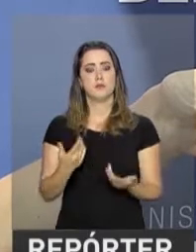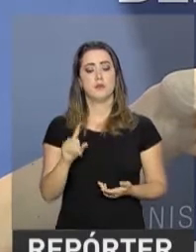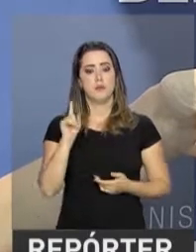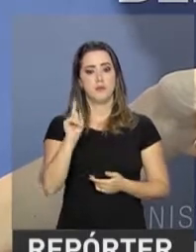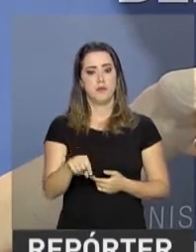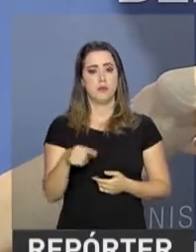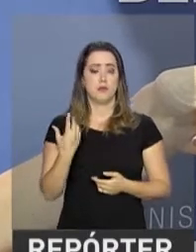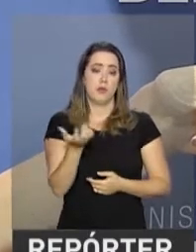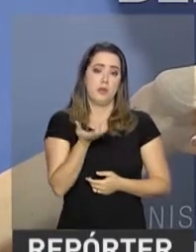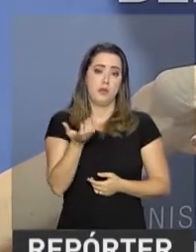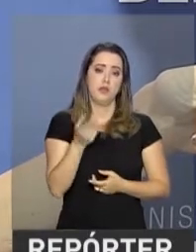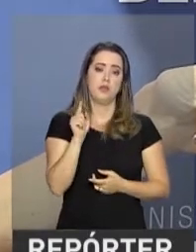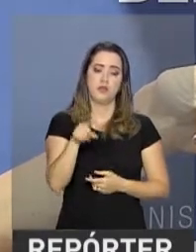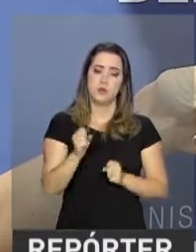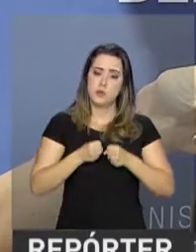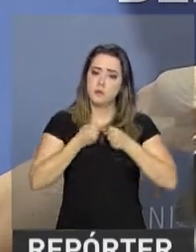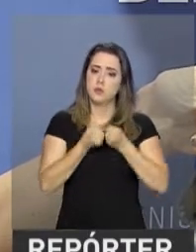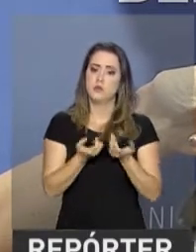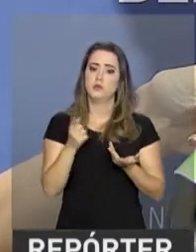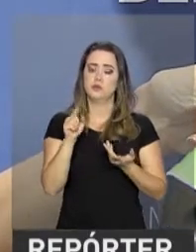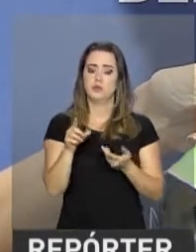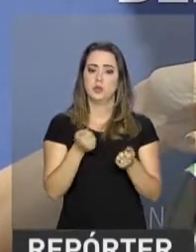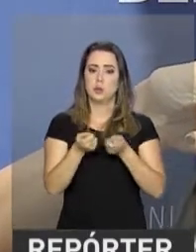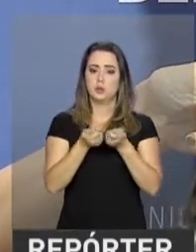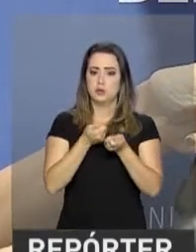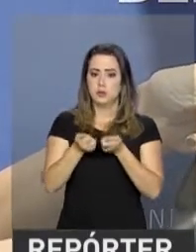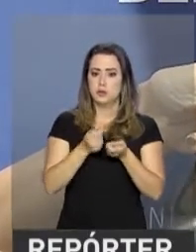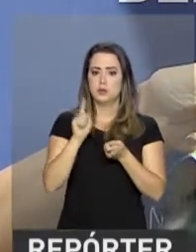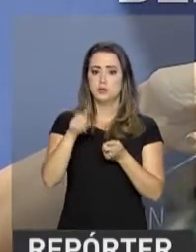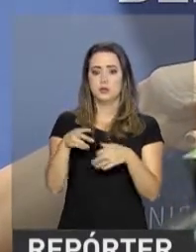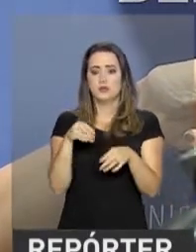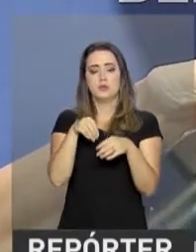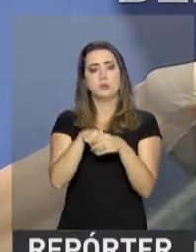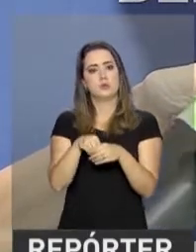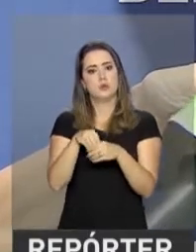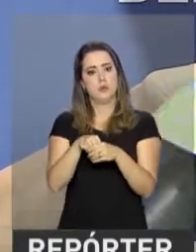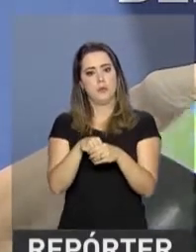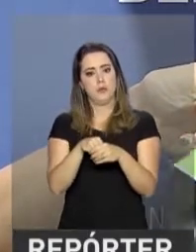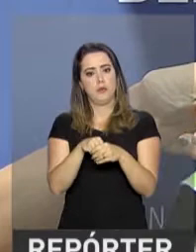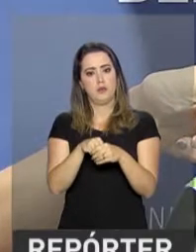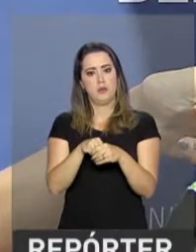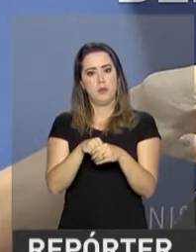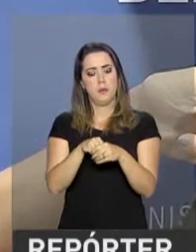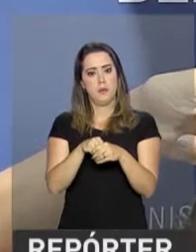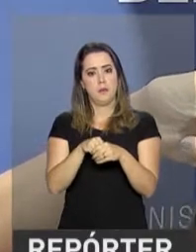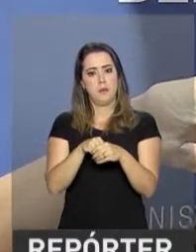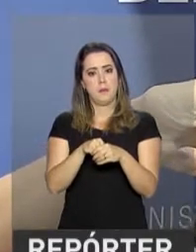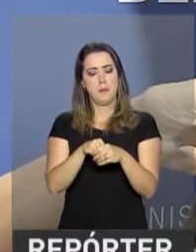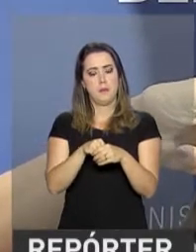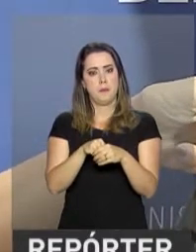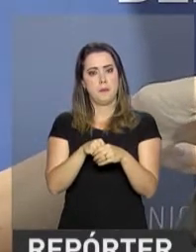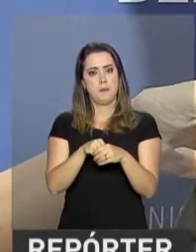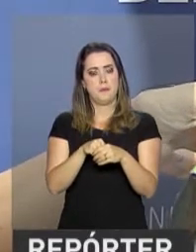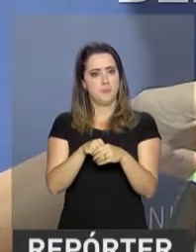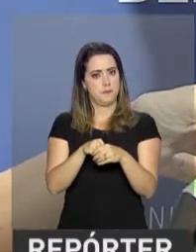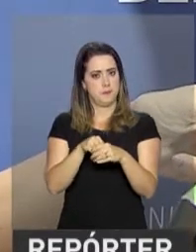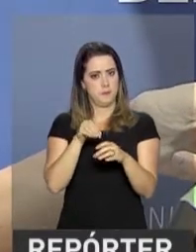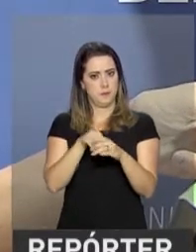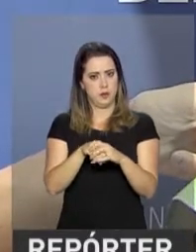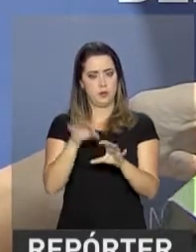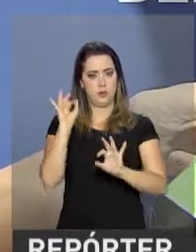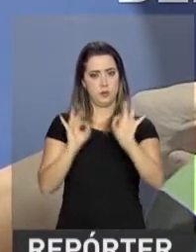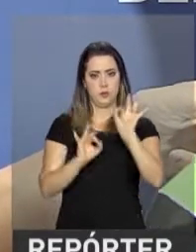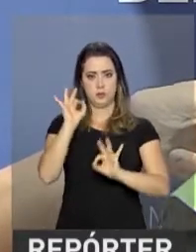isso que se quer e esse é um esforço há um controle que é feito internamente pelo portos órgão de planejamento